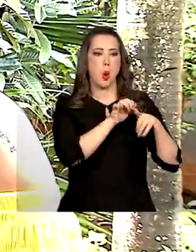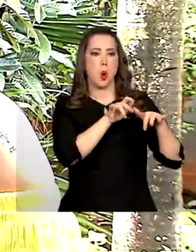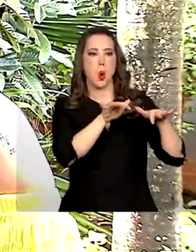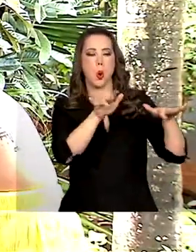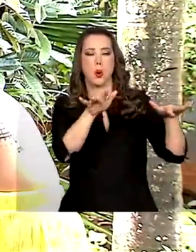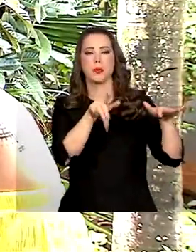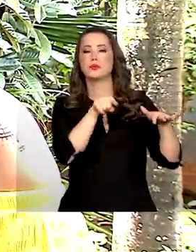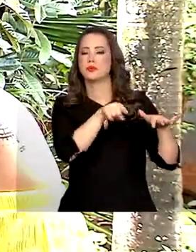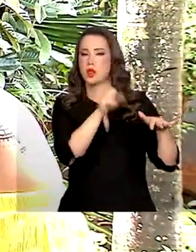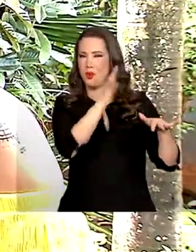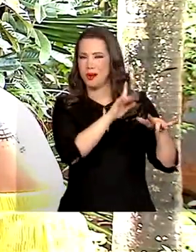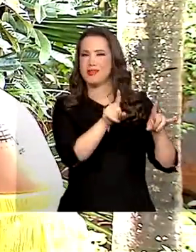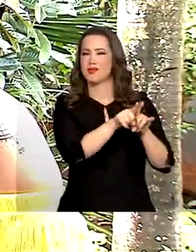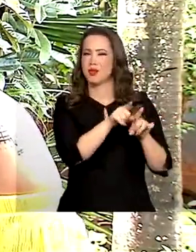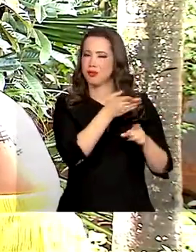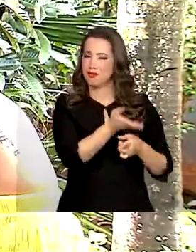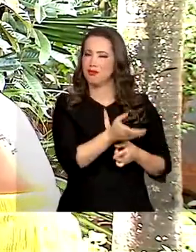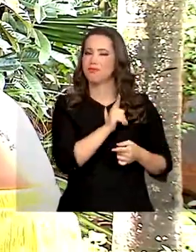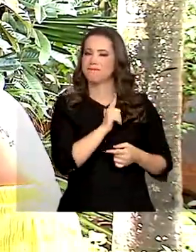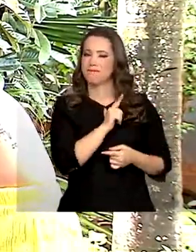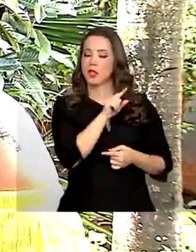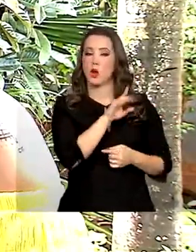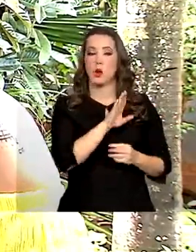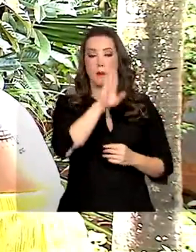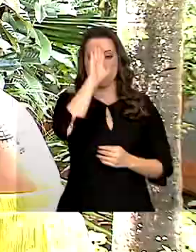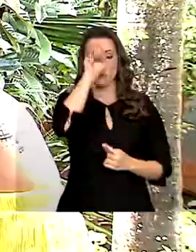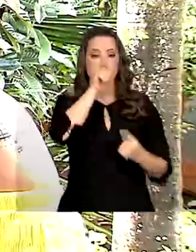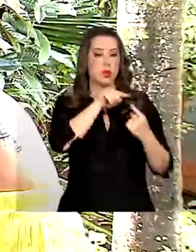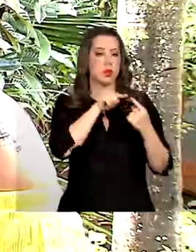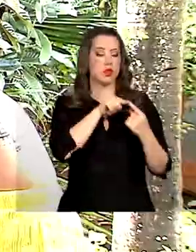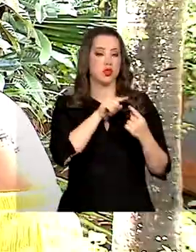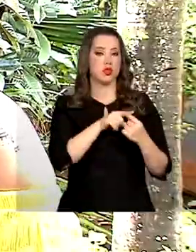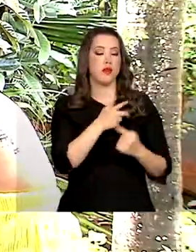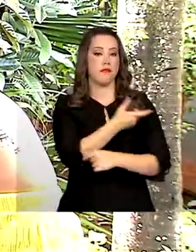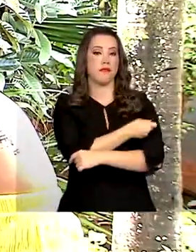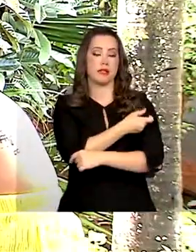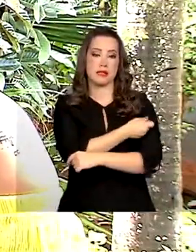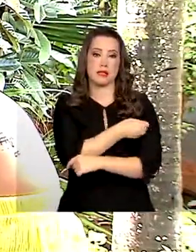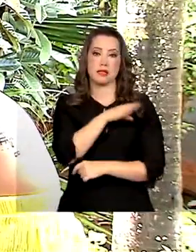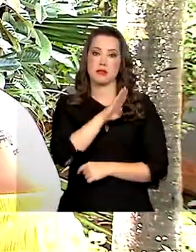principais pilares, né, desse plano é a vacinação com a BCG precocemente.